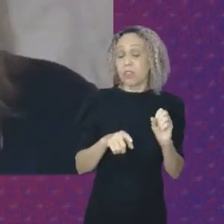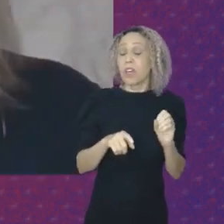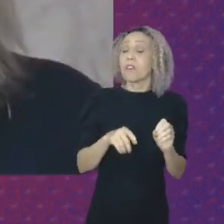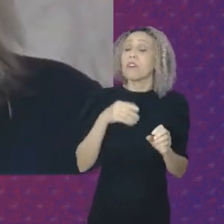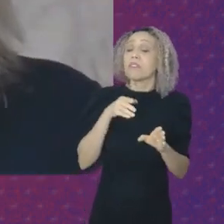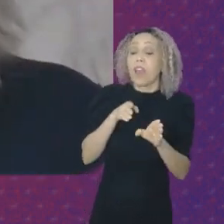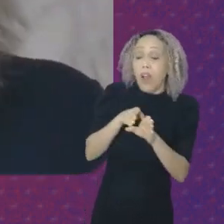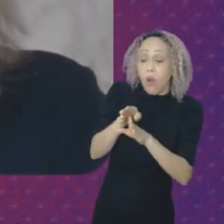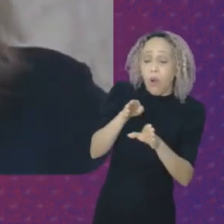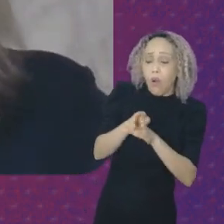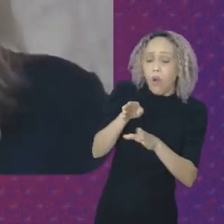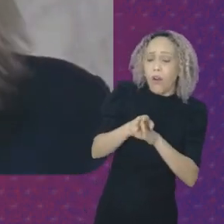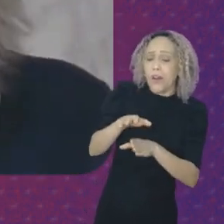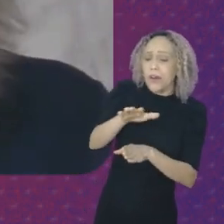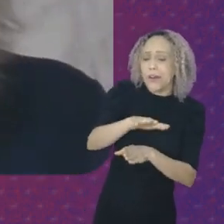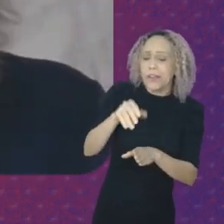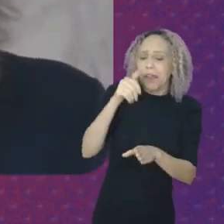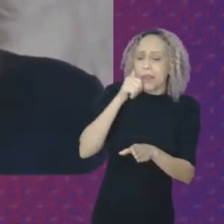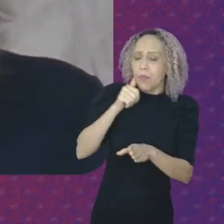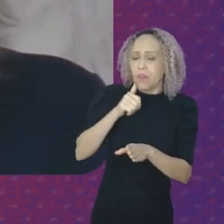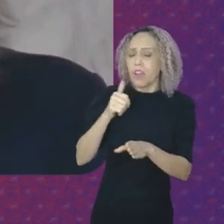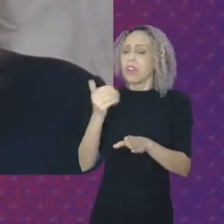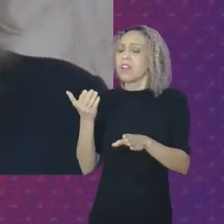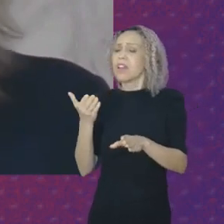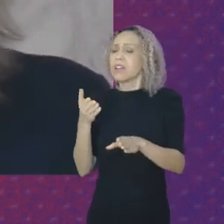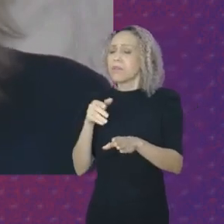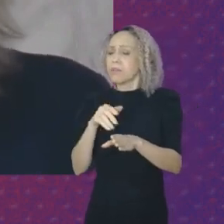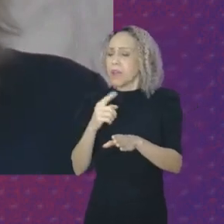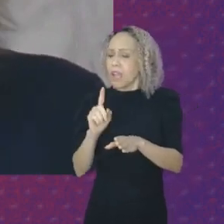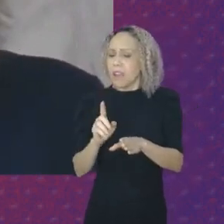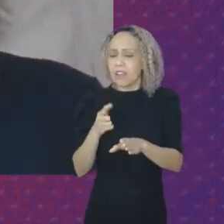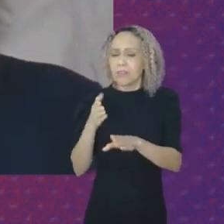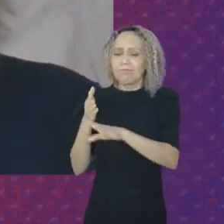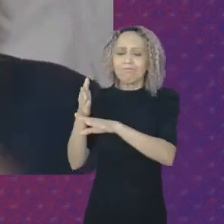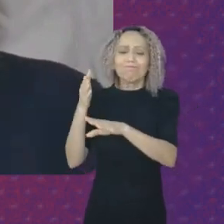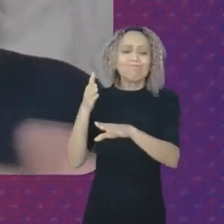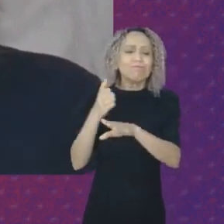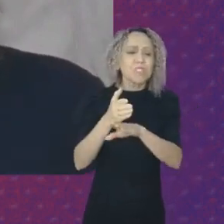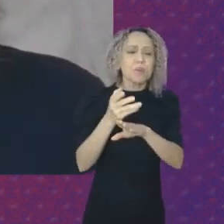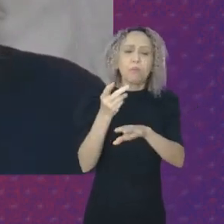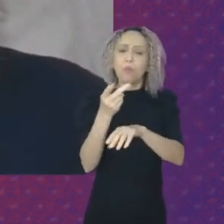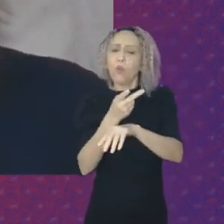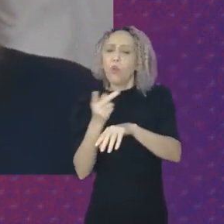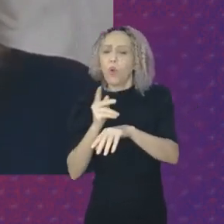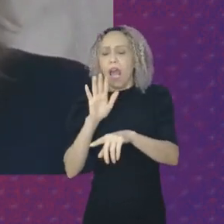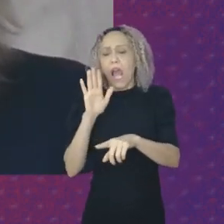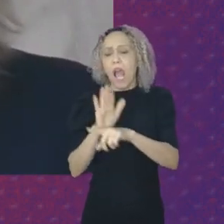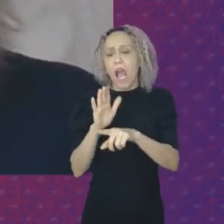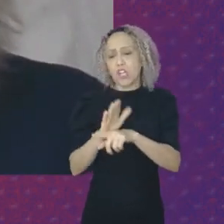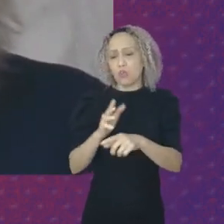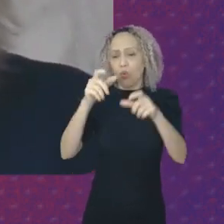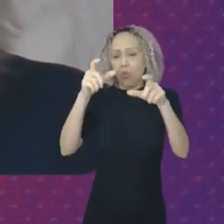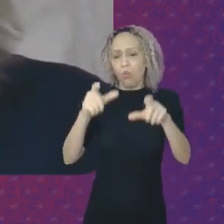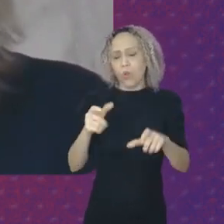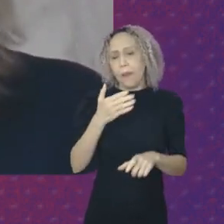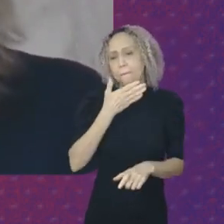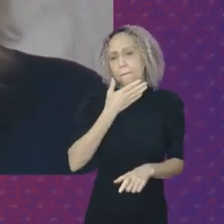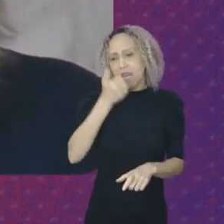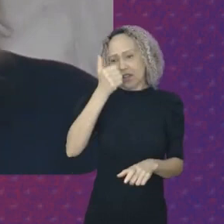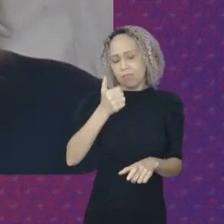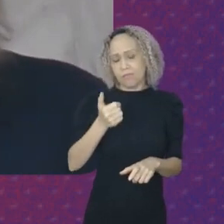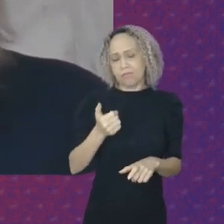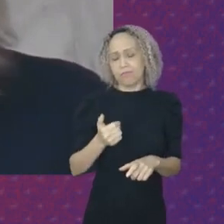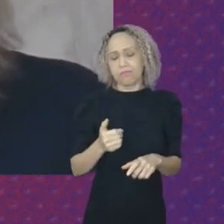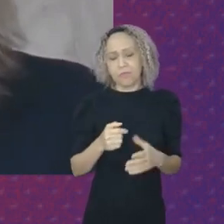ou da região que ela mora e que é mais adequado para aquele caso. Então, do ponto de vista do Ligue 180,